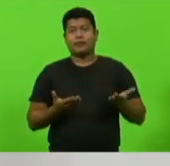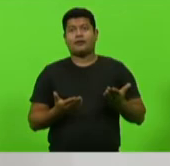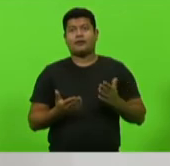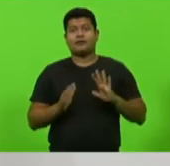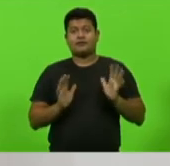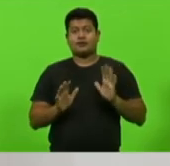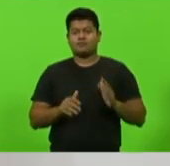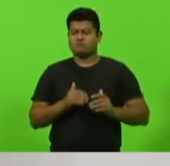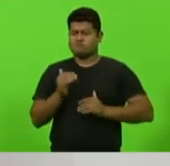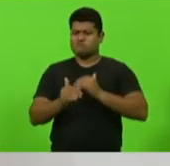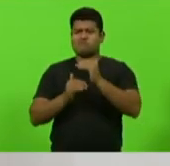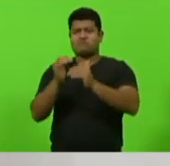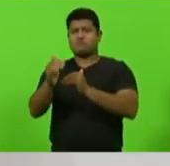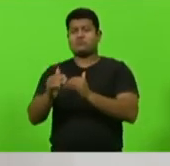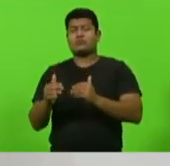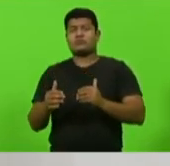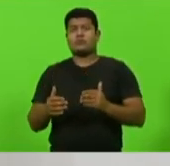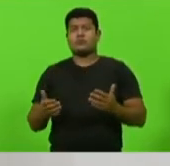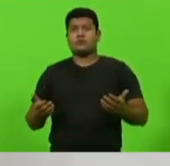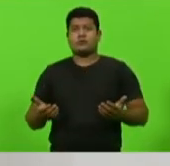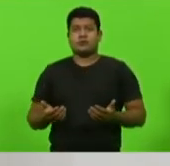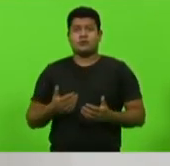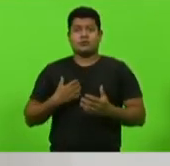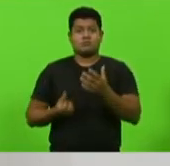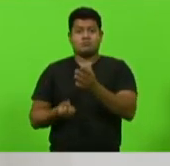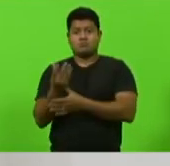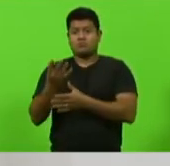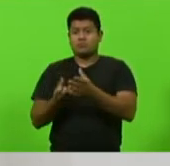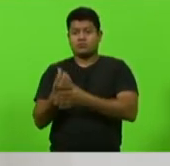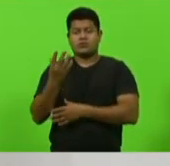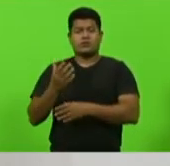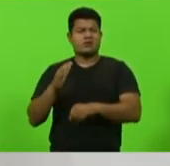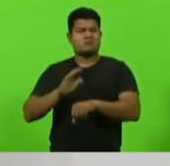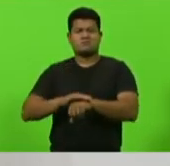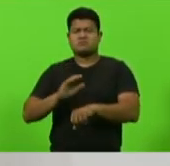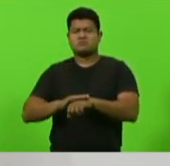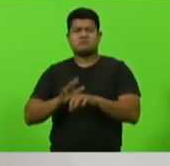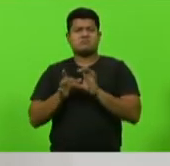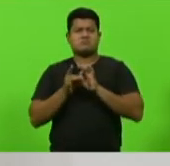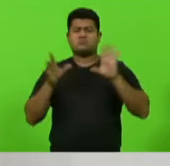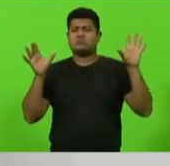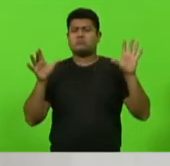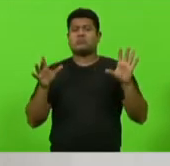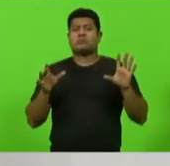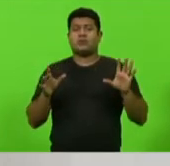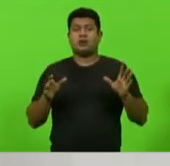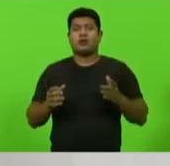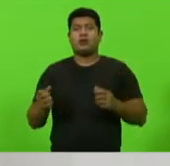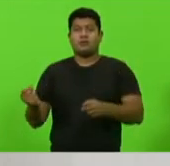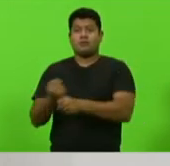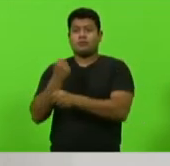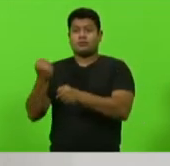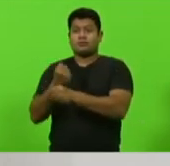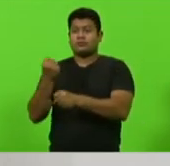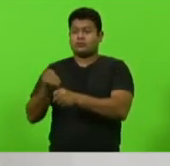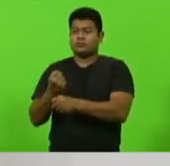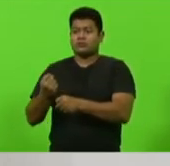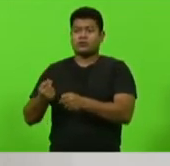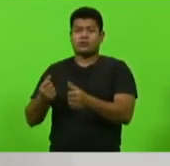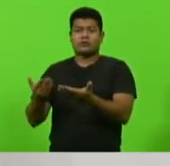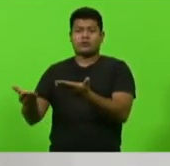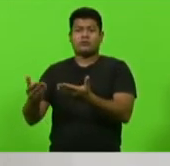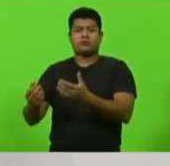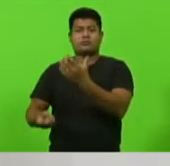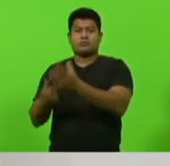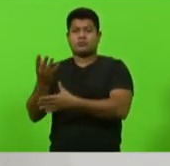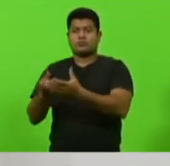tanto, nos tornando autossuficiente em produção de petróleo, construindo refinaria, construindo fábrica de fertilizante e